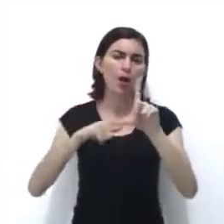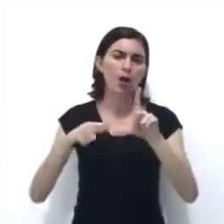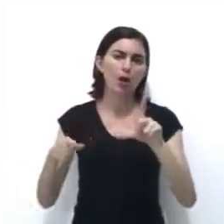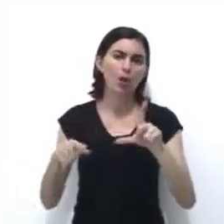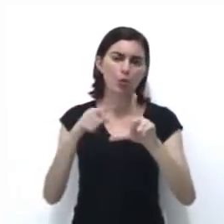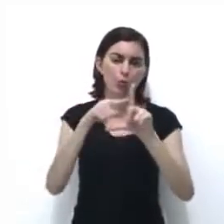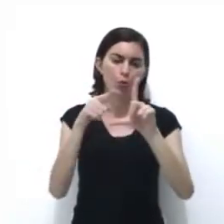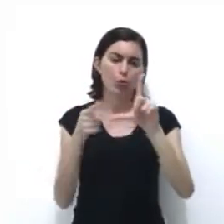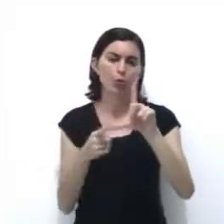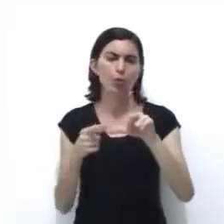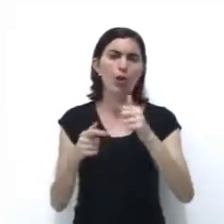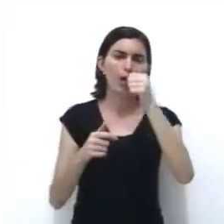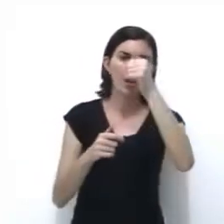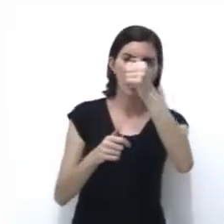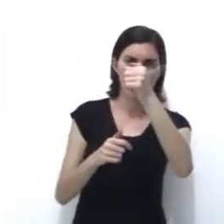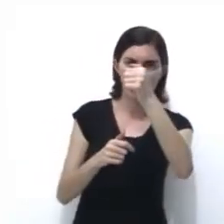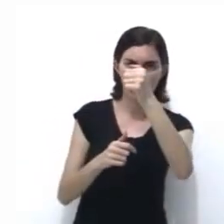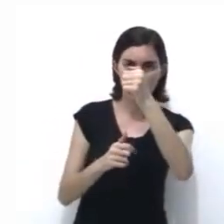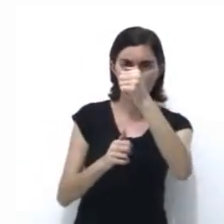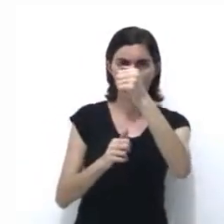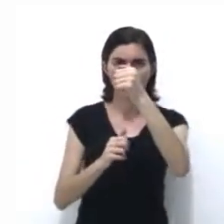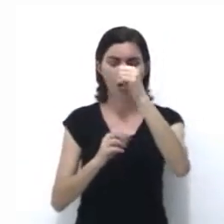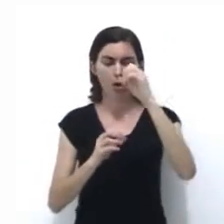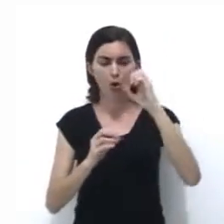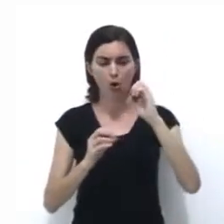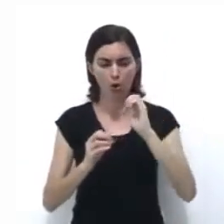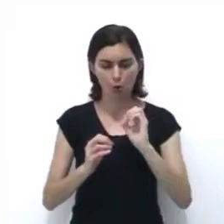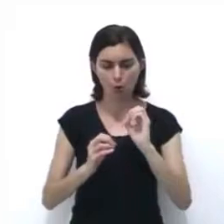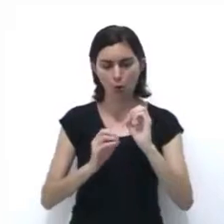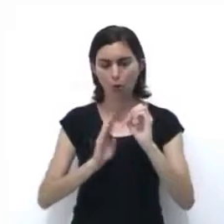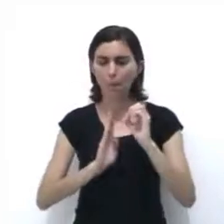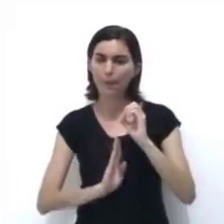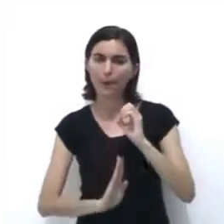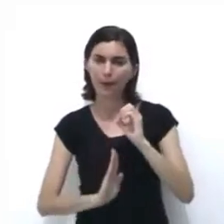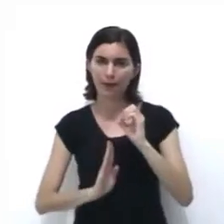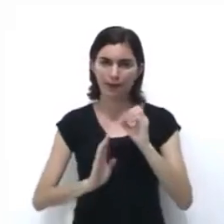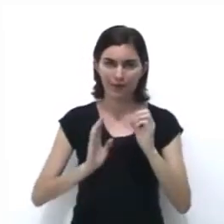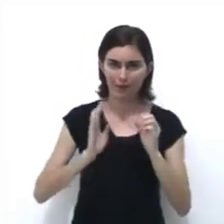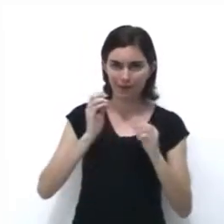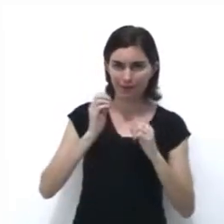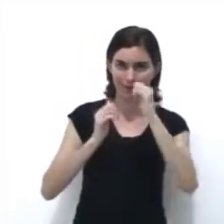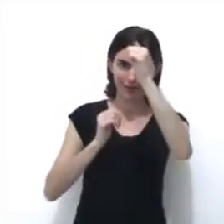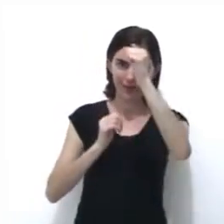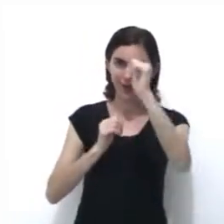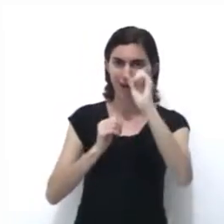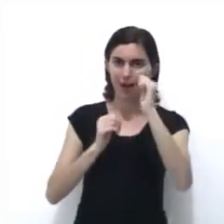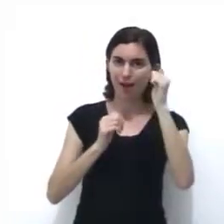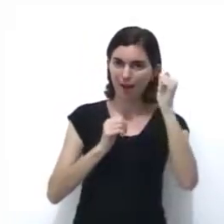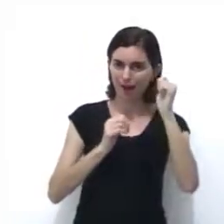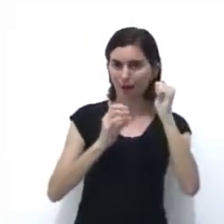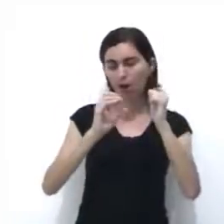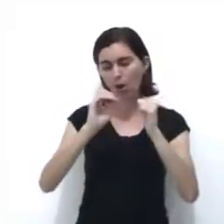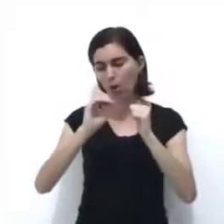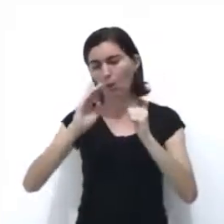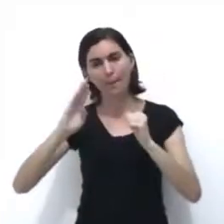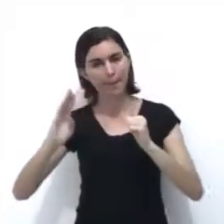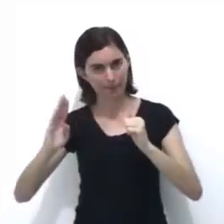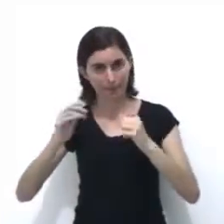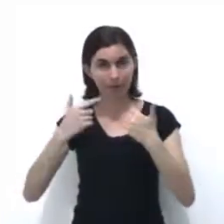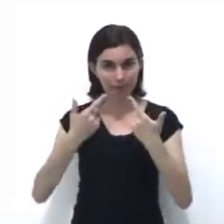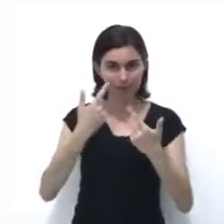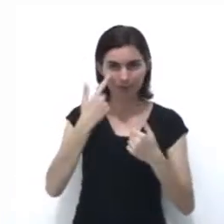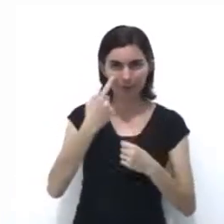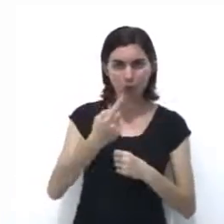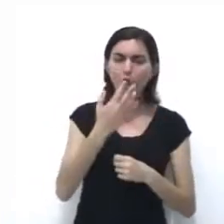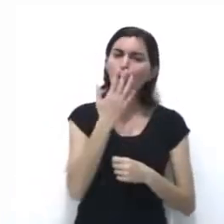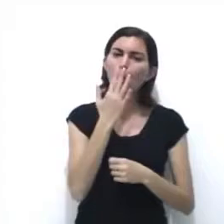notação AOB. Perceba também ainda que o ângulo é justamente aquela região que está